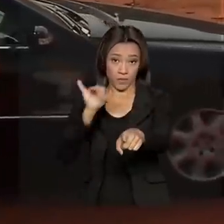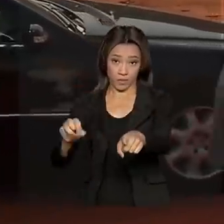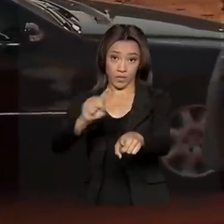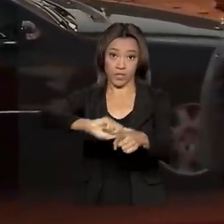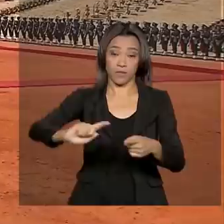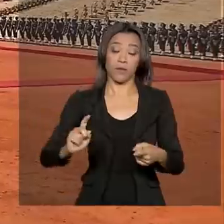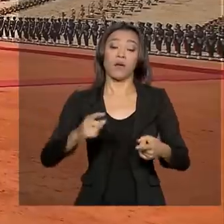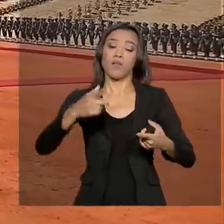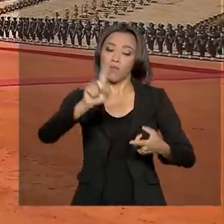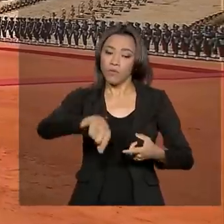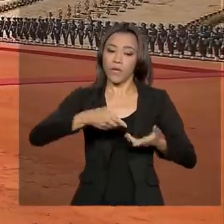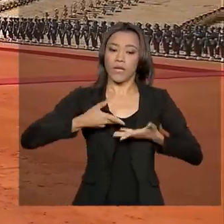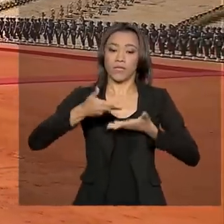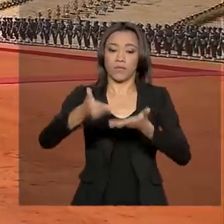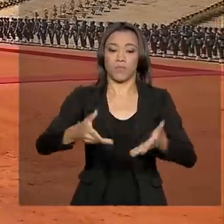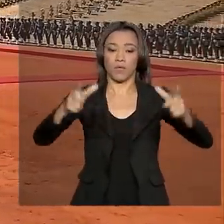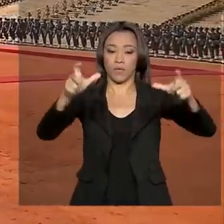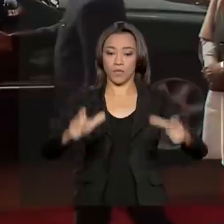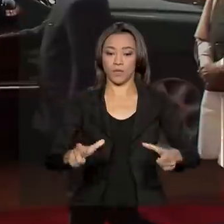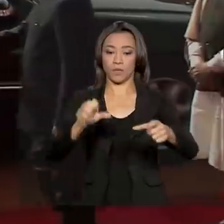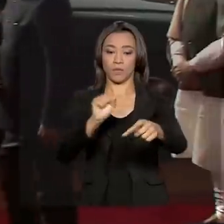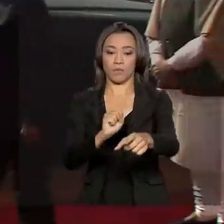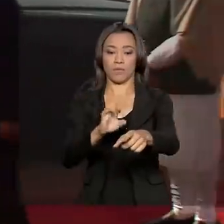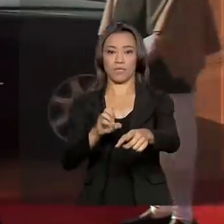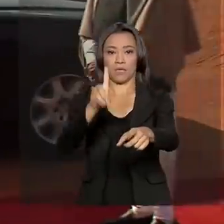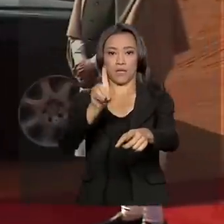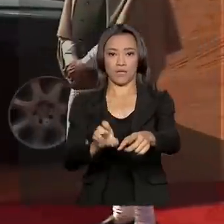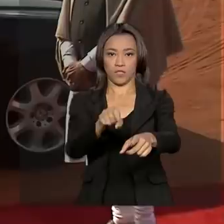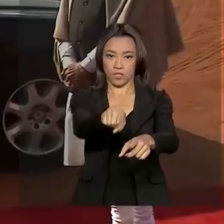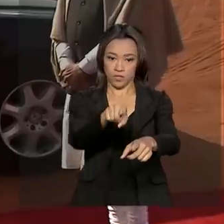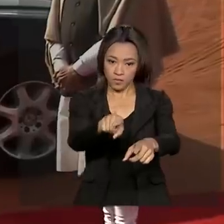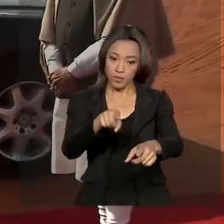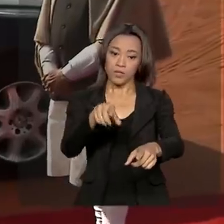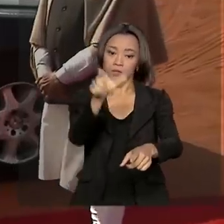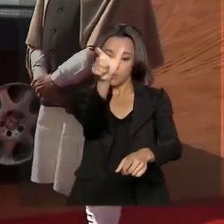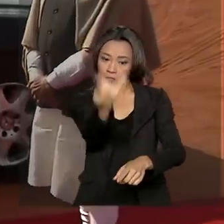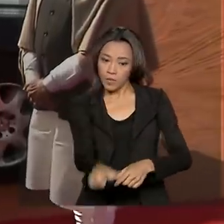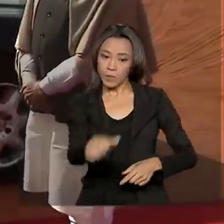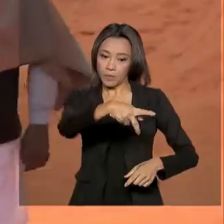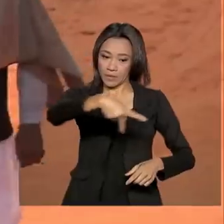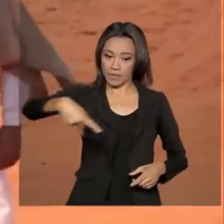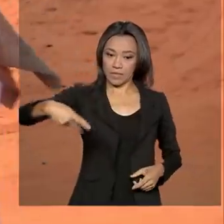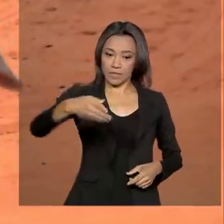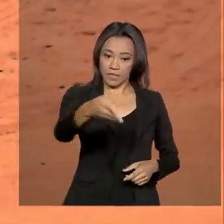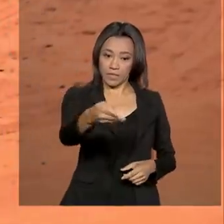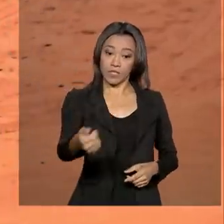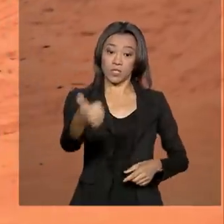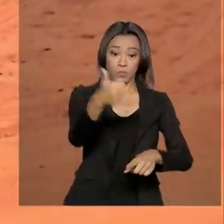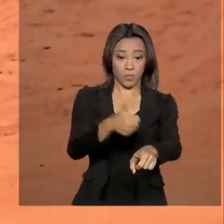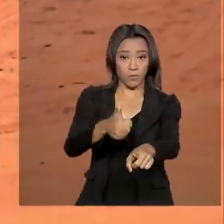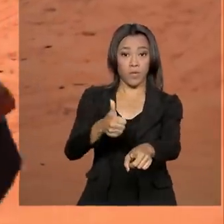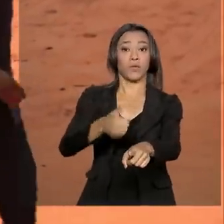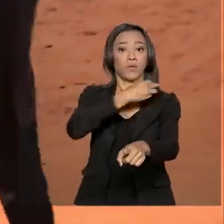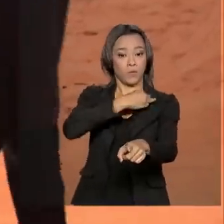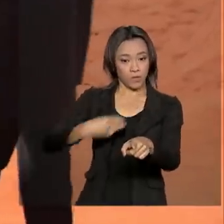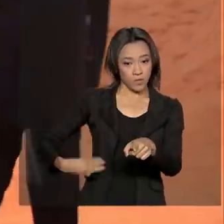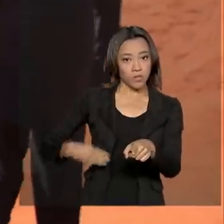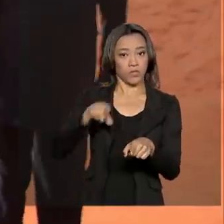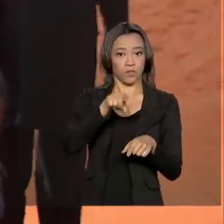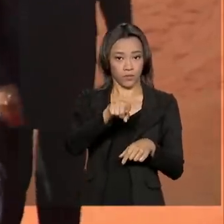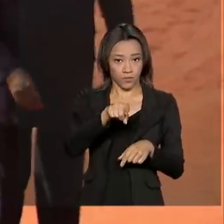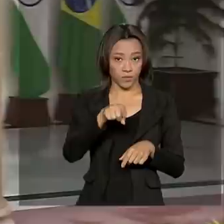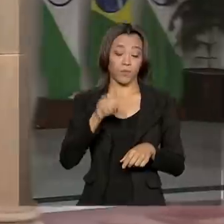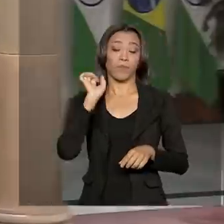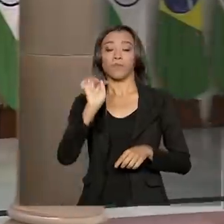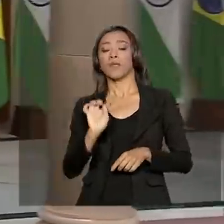Bolsonaro foi recebido no Palácio Presidencial pelo presidente Ram Nath Kovind e o primeiro-ministro Narendra Modi.